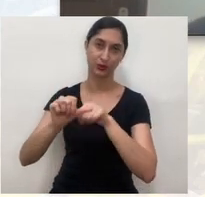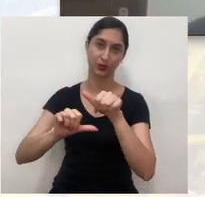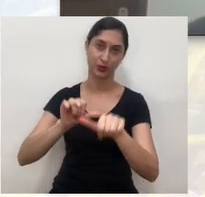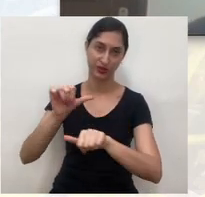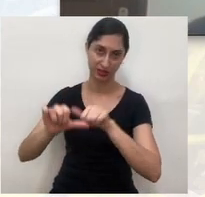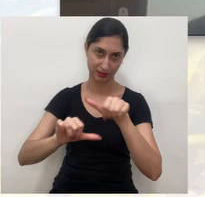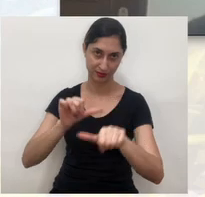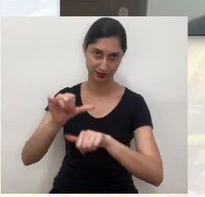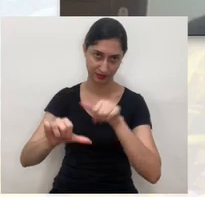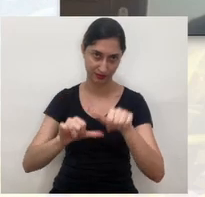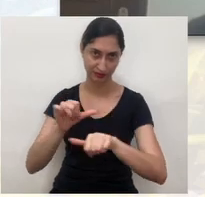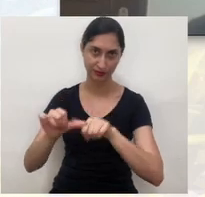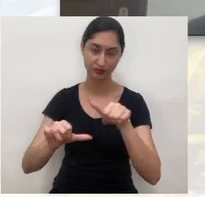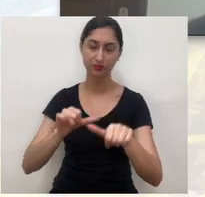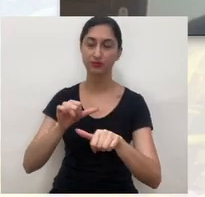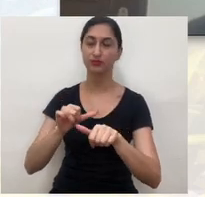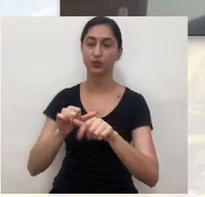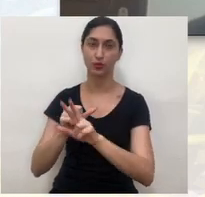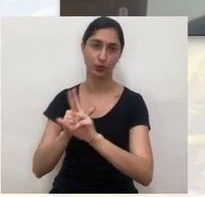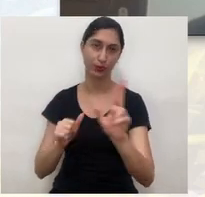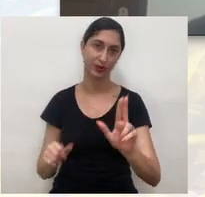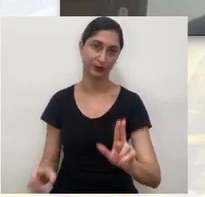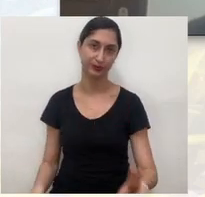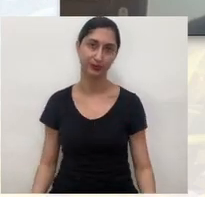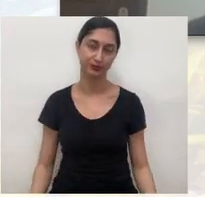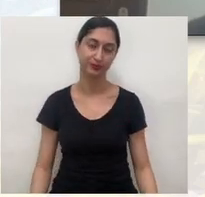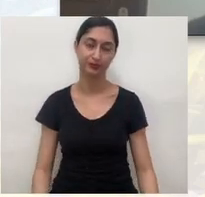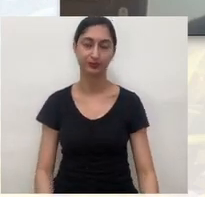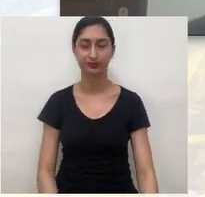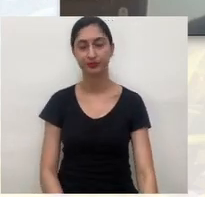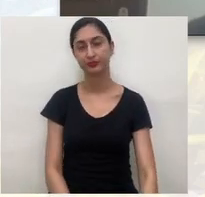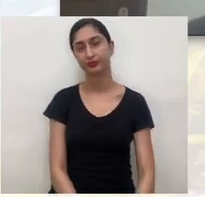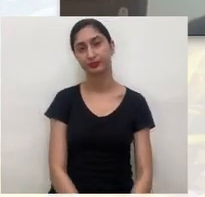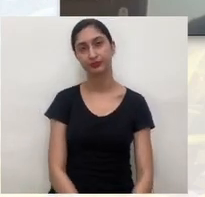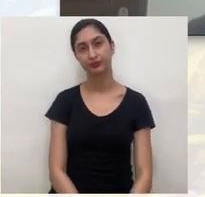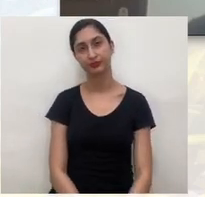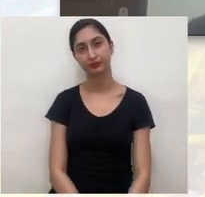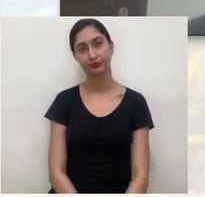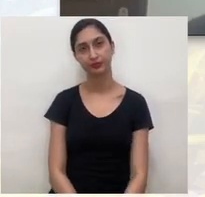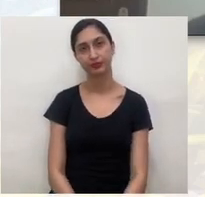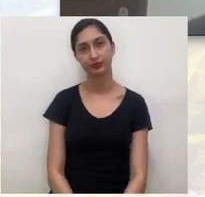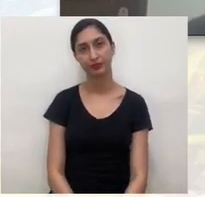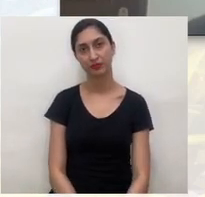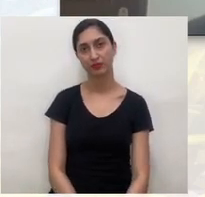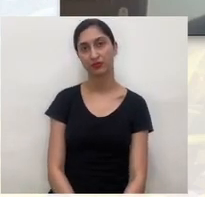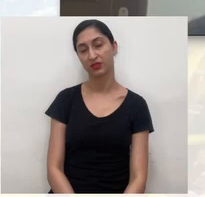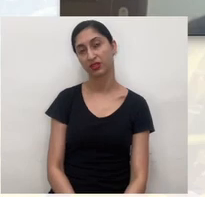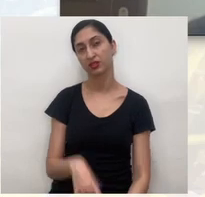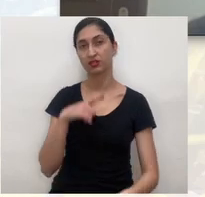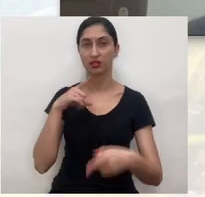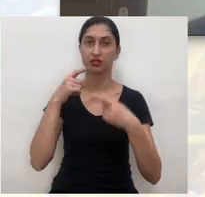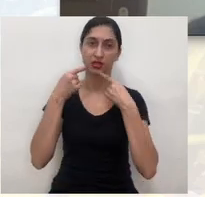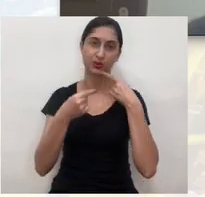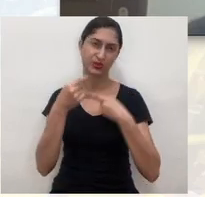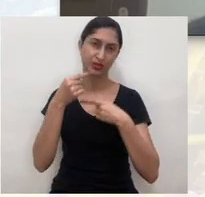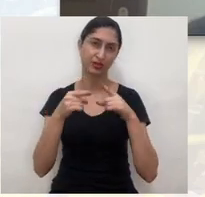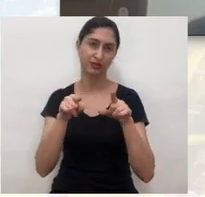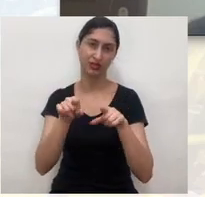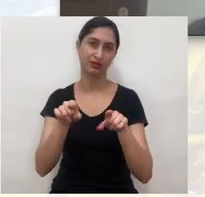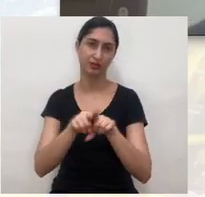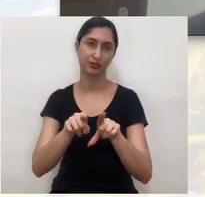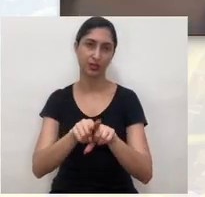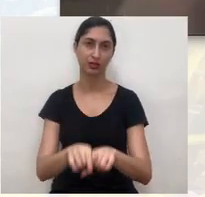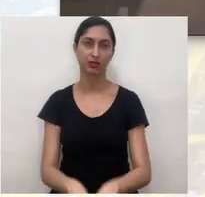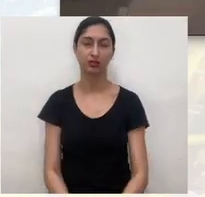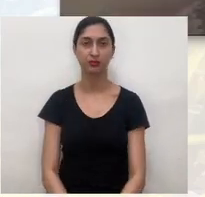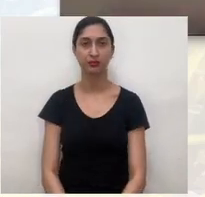taxonômicas e perderam esse nome. Então, tem essa discussão também. Na verdade,